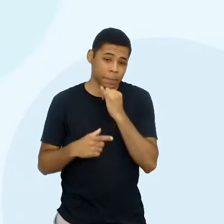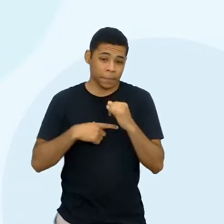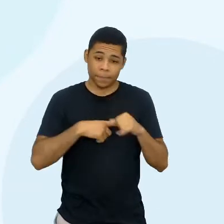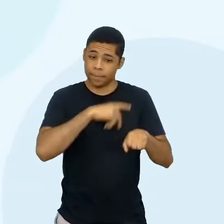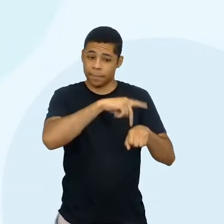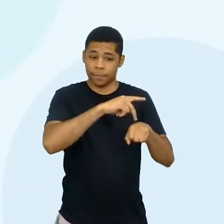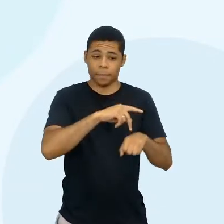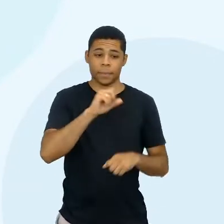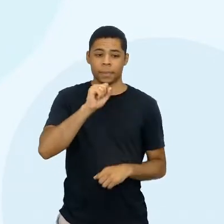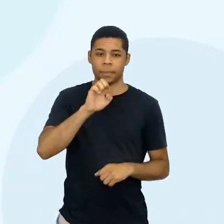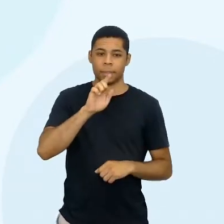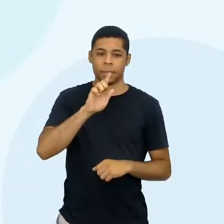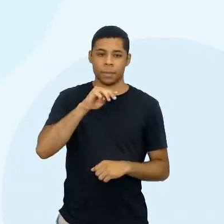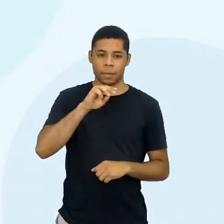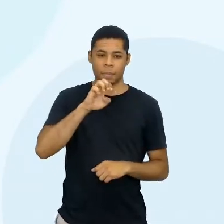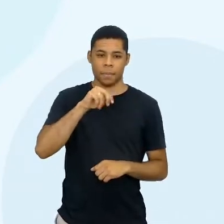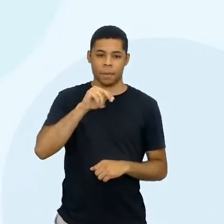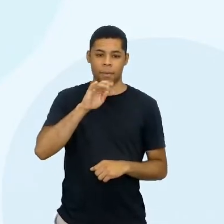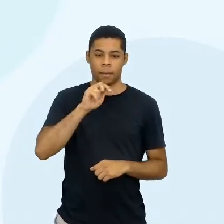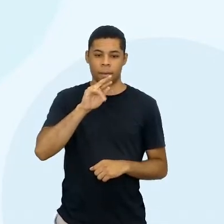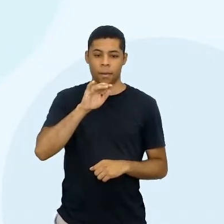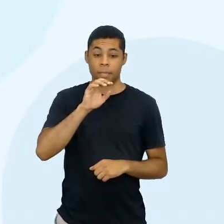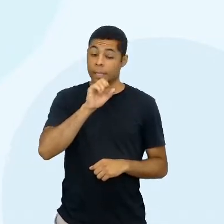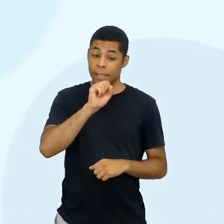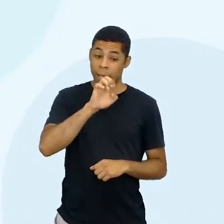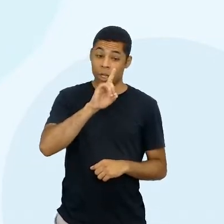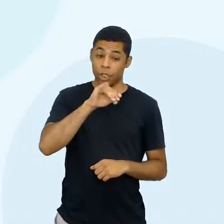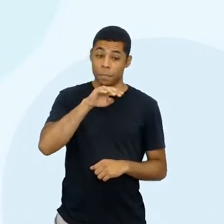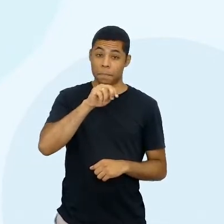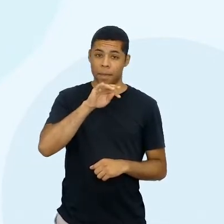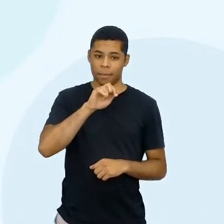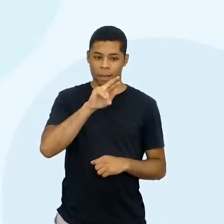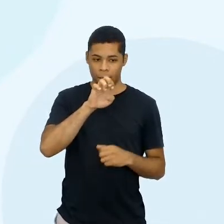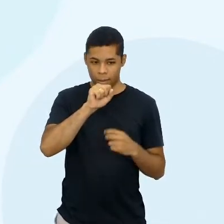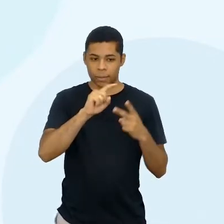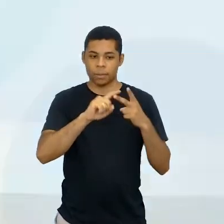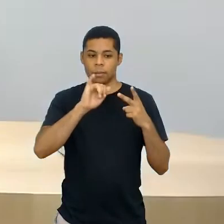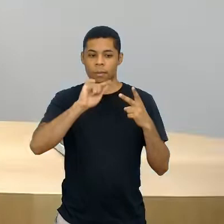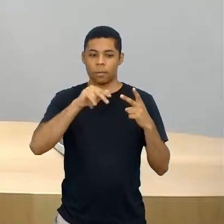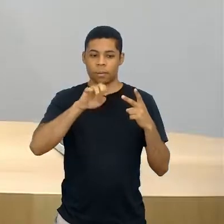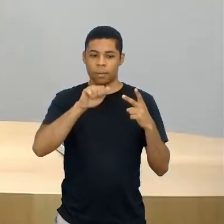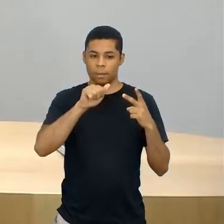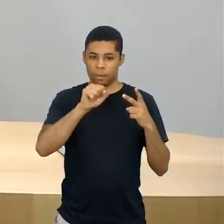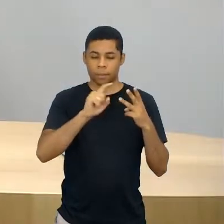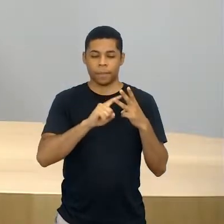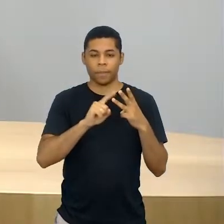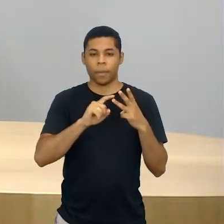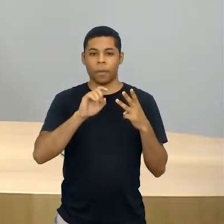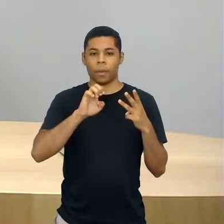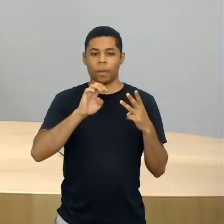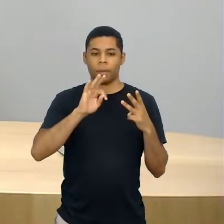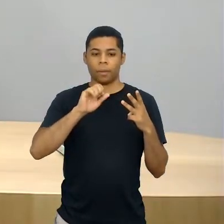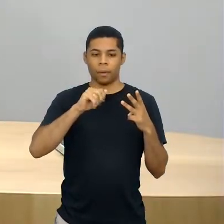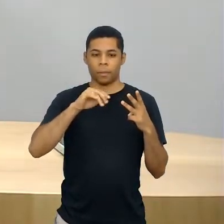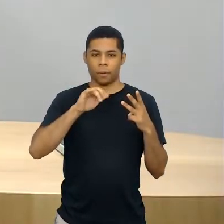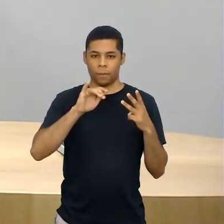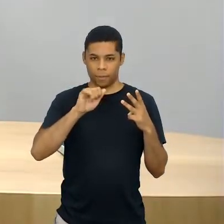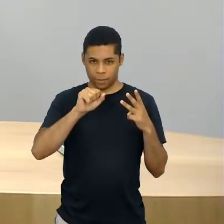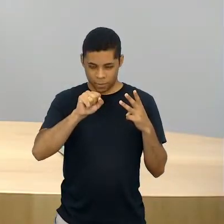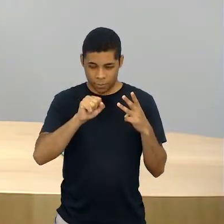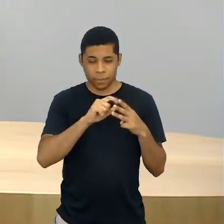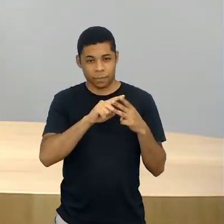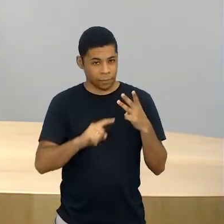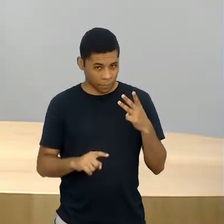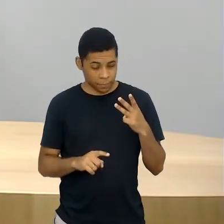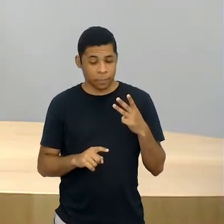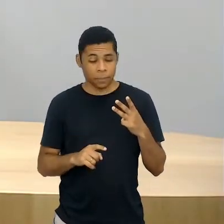sedimentares, as rochas ígneas e as rochas metamórficas. Então, a gente tem esses 3 tipos de rochas que nós